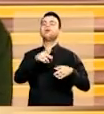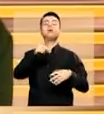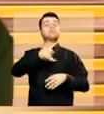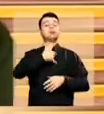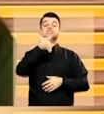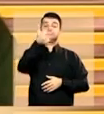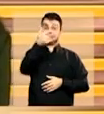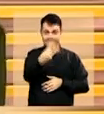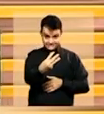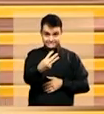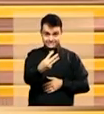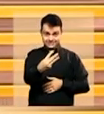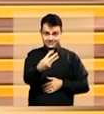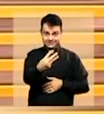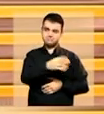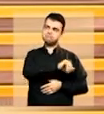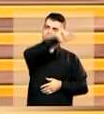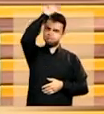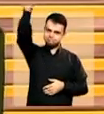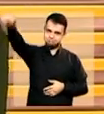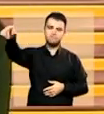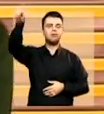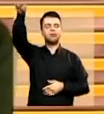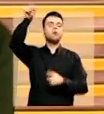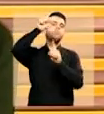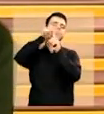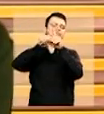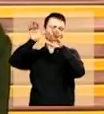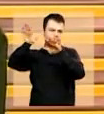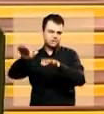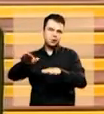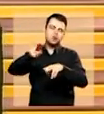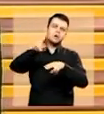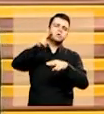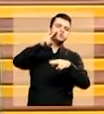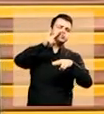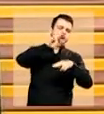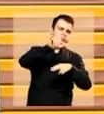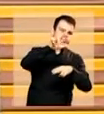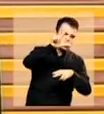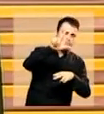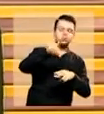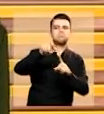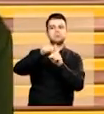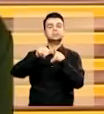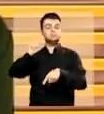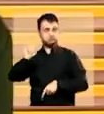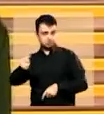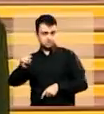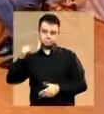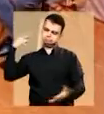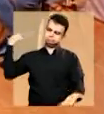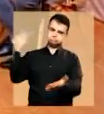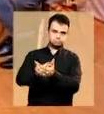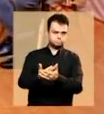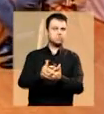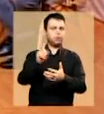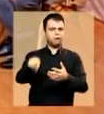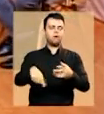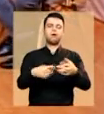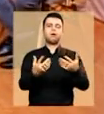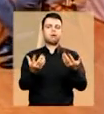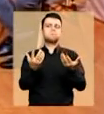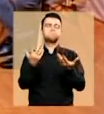aí, quando é assim, normalmente é um curso de férias, a gente costuma ter em julho, em janeiro. Isso a gente tem desde sempre, São né? 3 semanas? O que